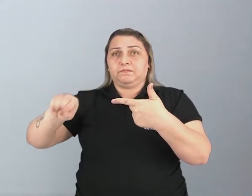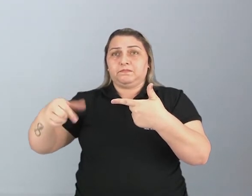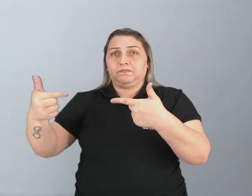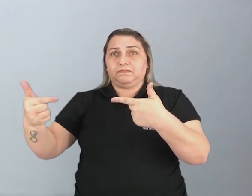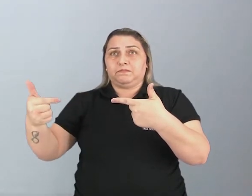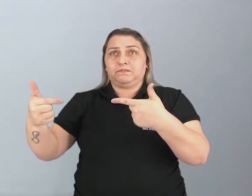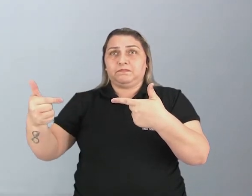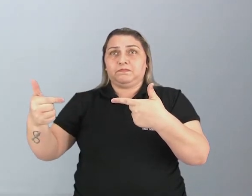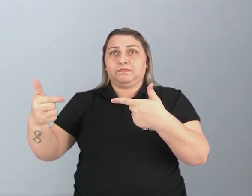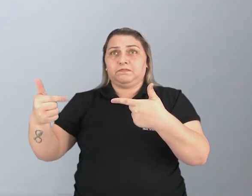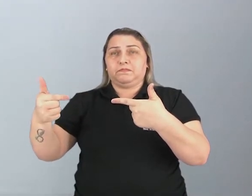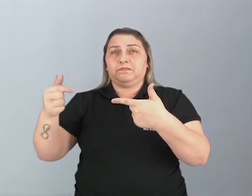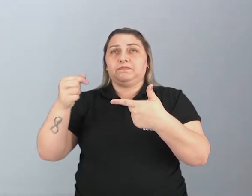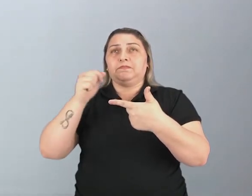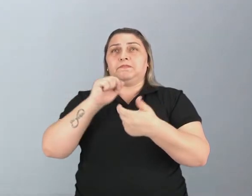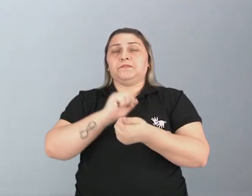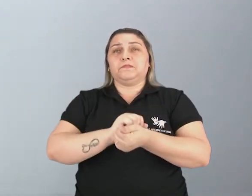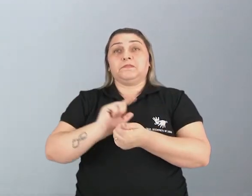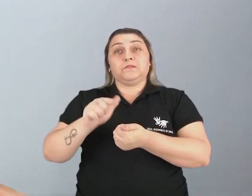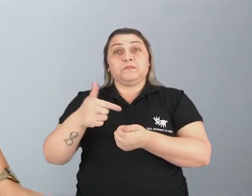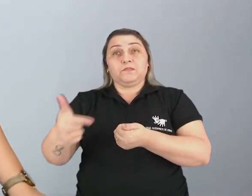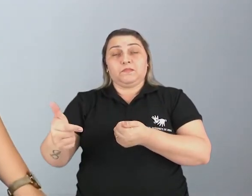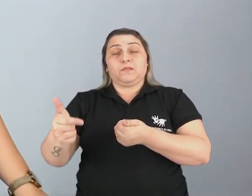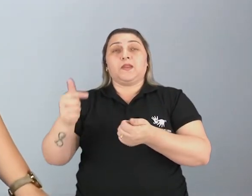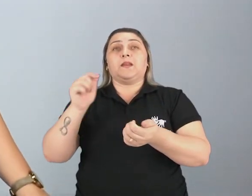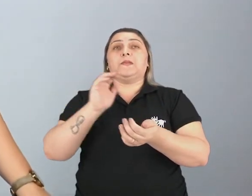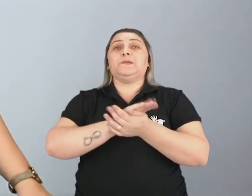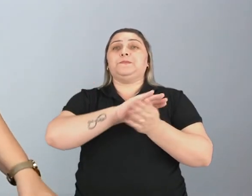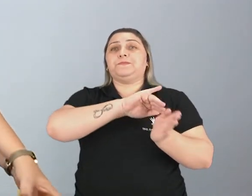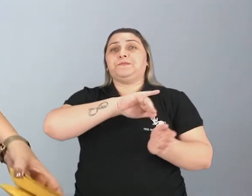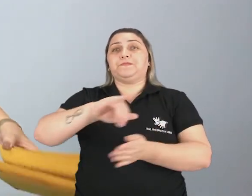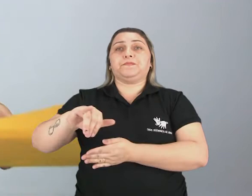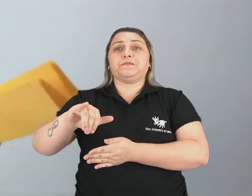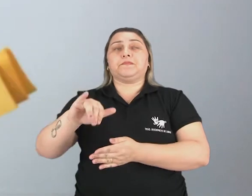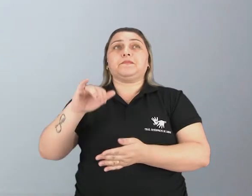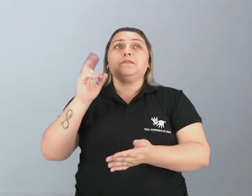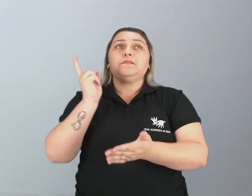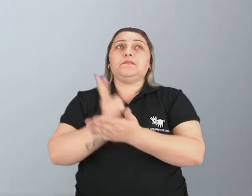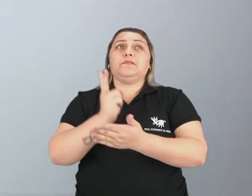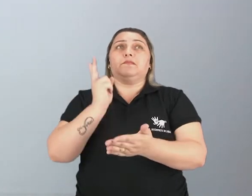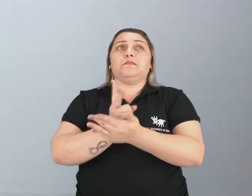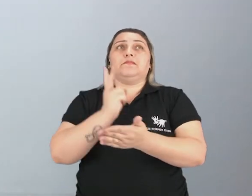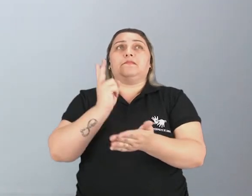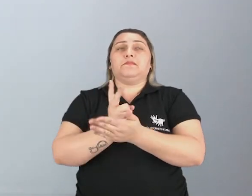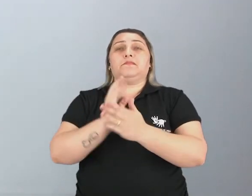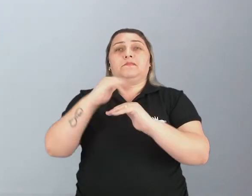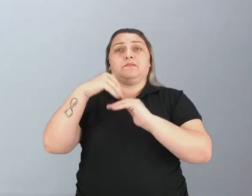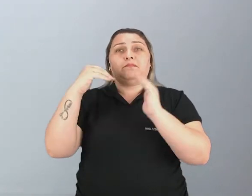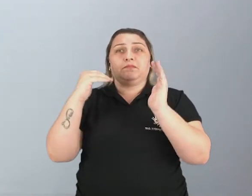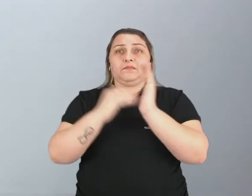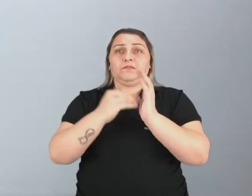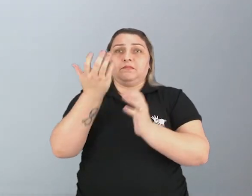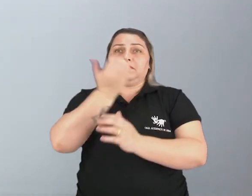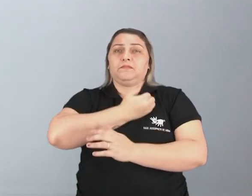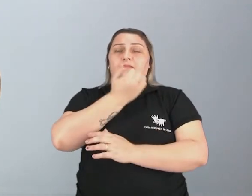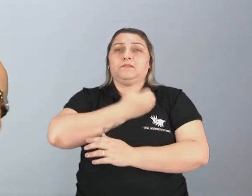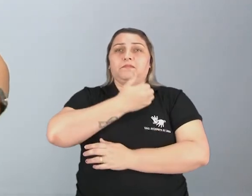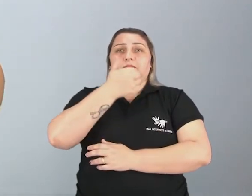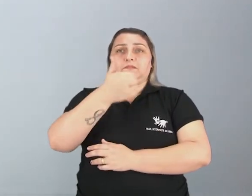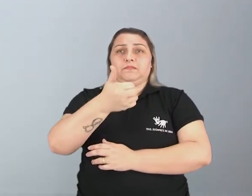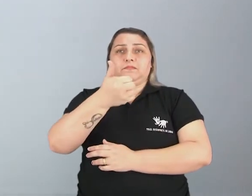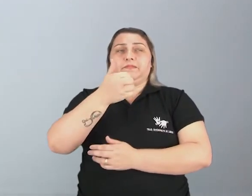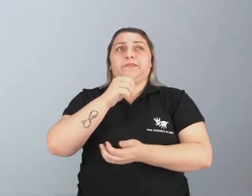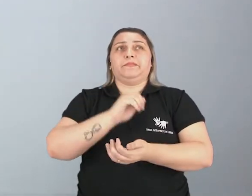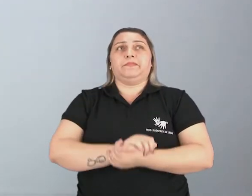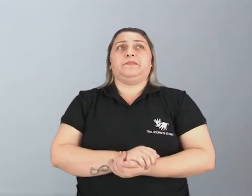tabelinha. E aí, o outro em questão é o mesmo todo, né, que é o número 1, que é o